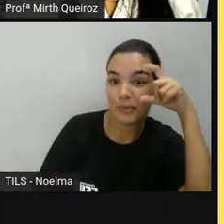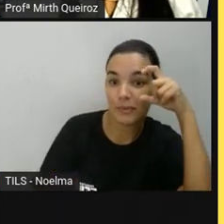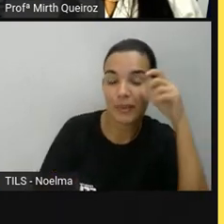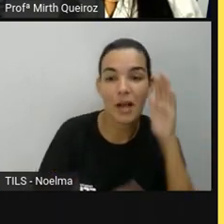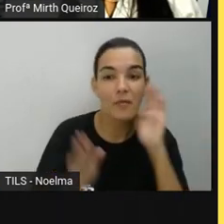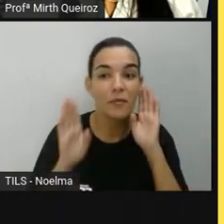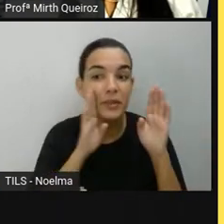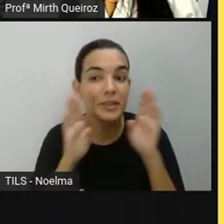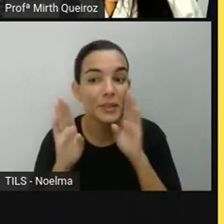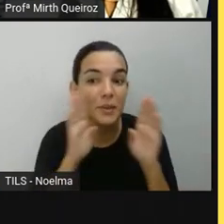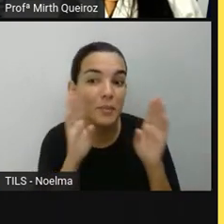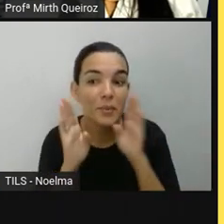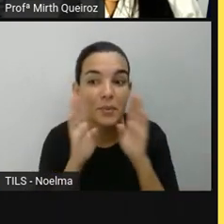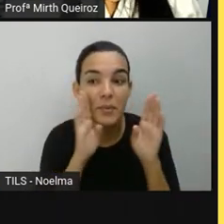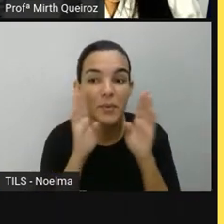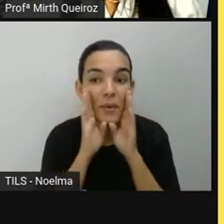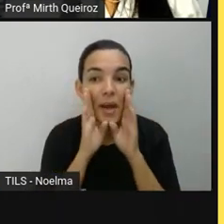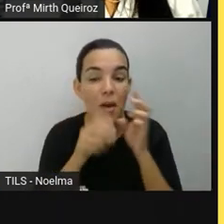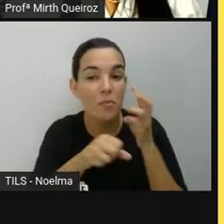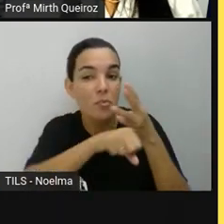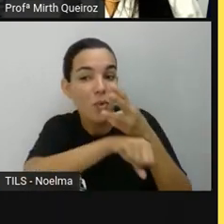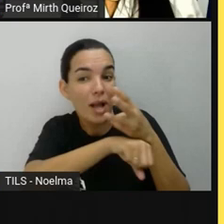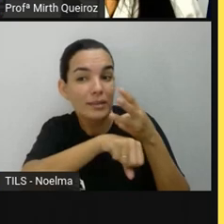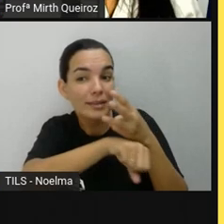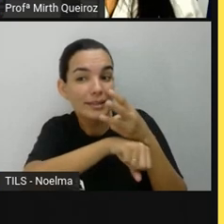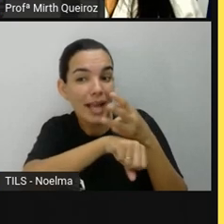o Facebook, o WhatsApp,